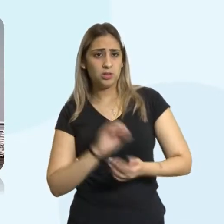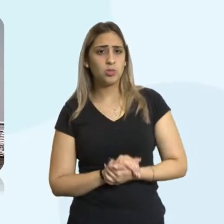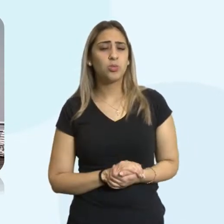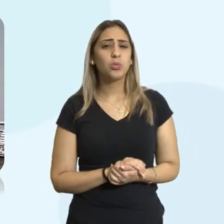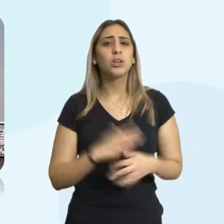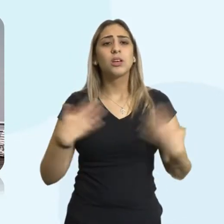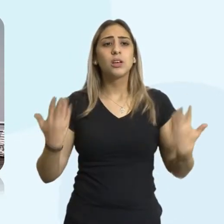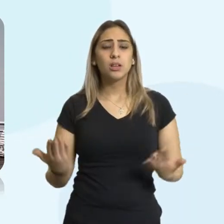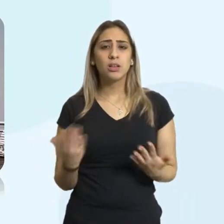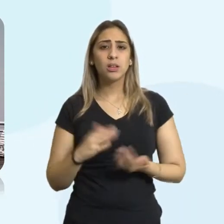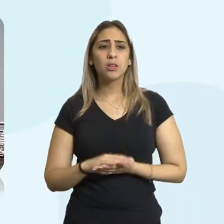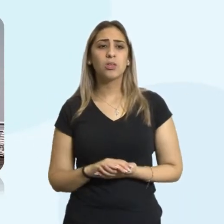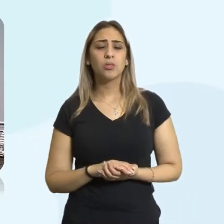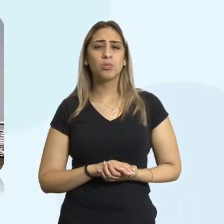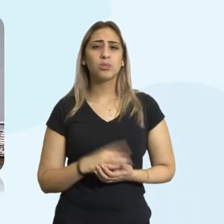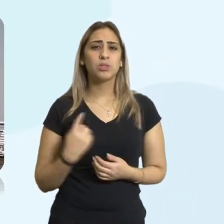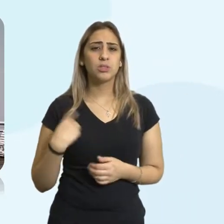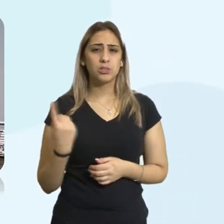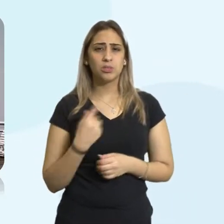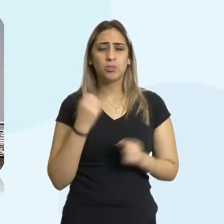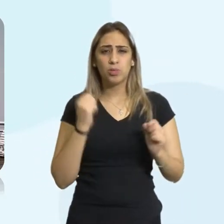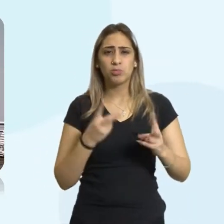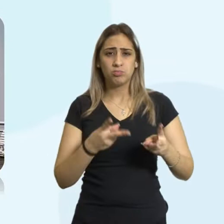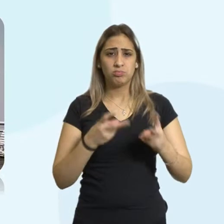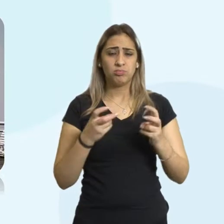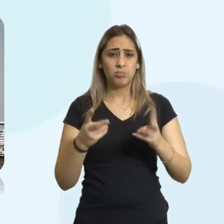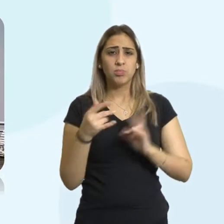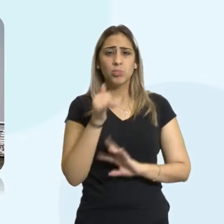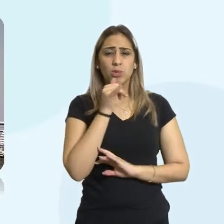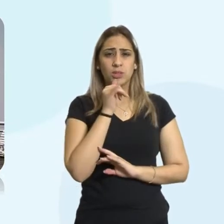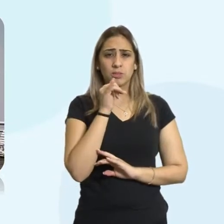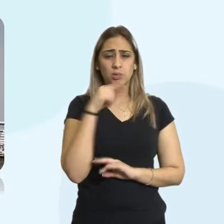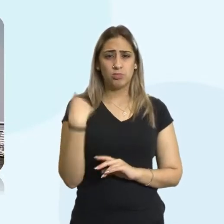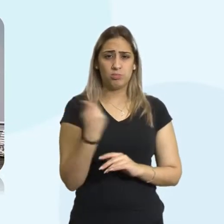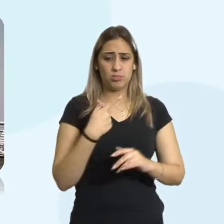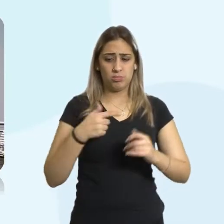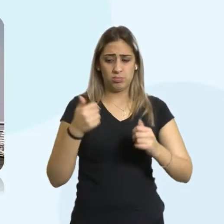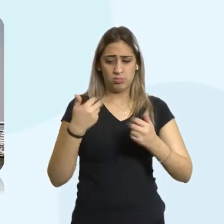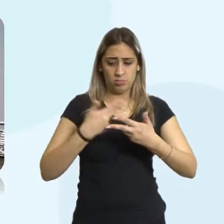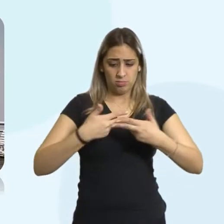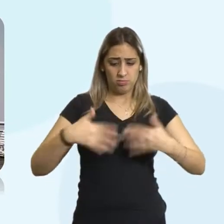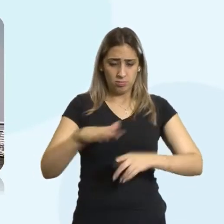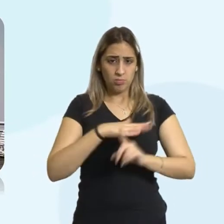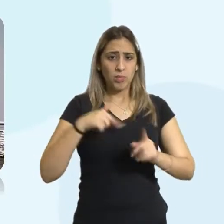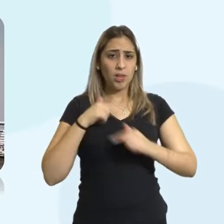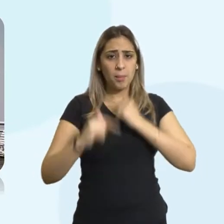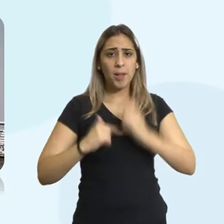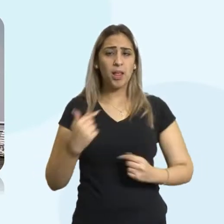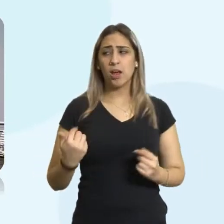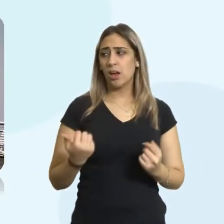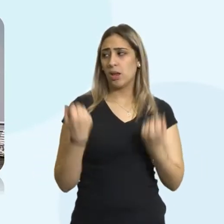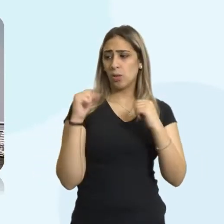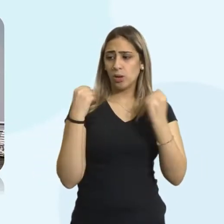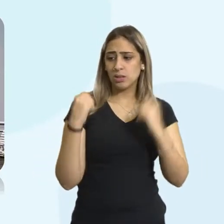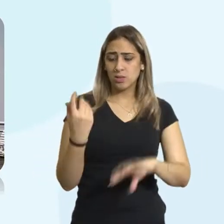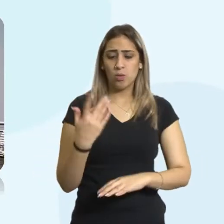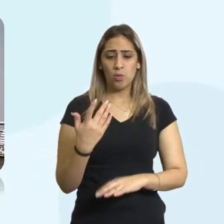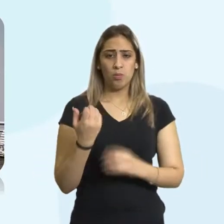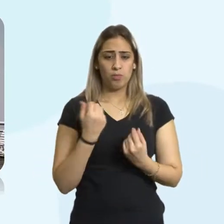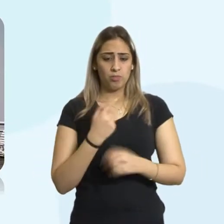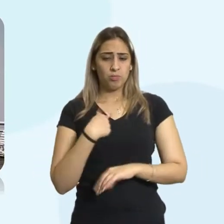então a gente pode considerar por exemplo nessa Associação trabalhar em educação física a capoeira